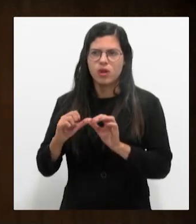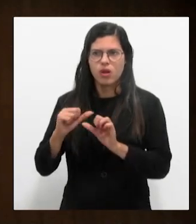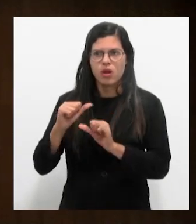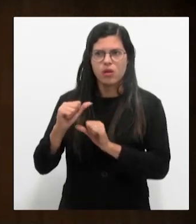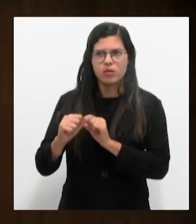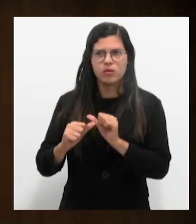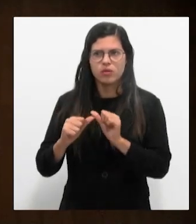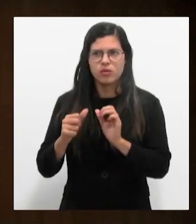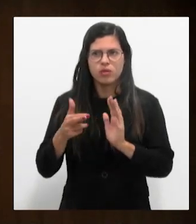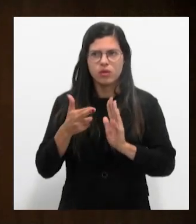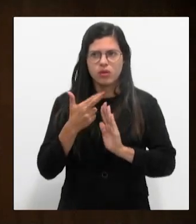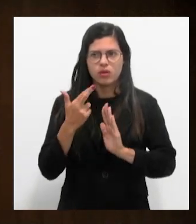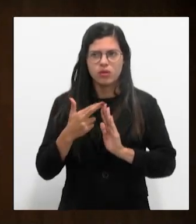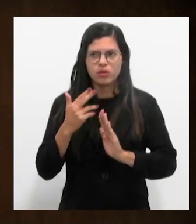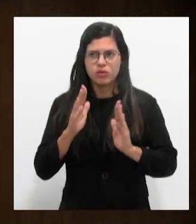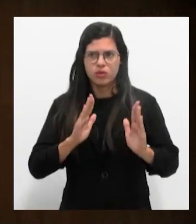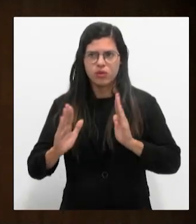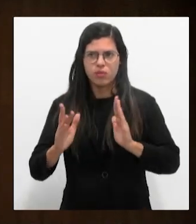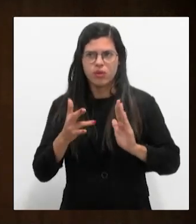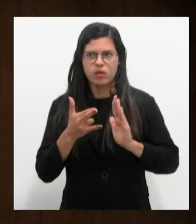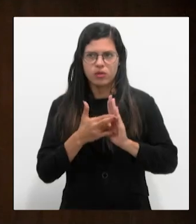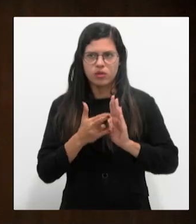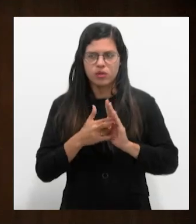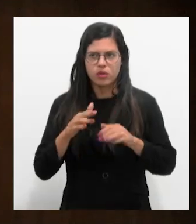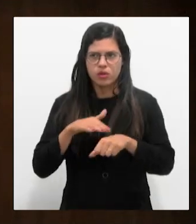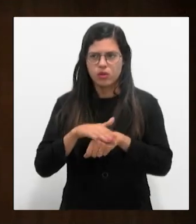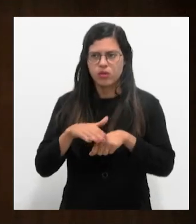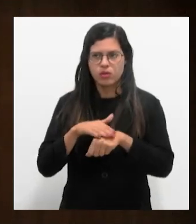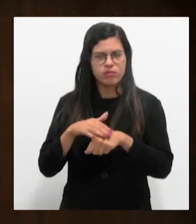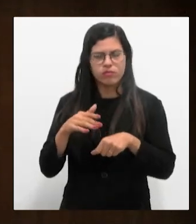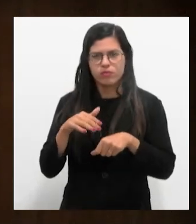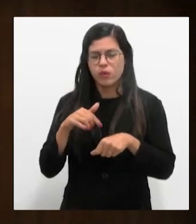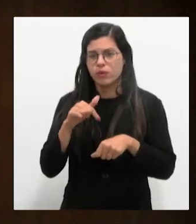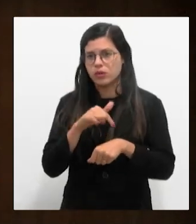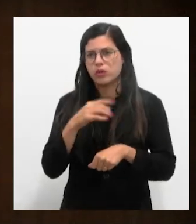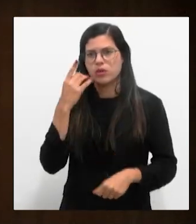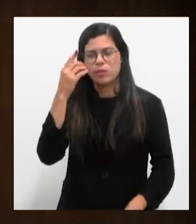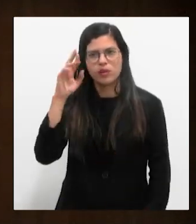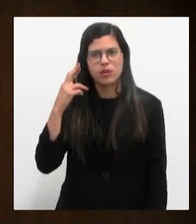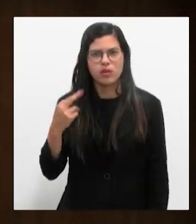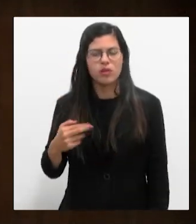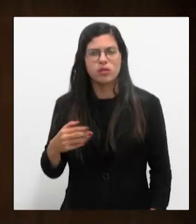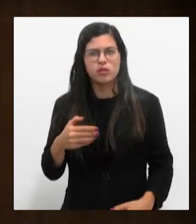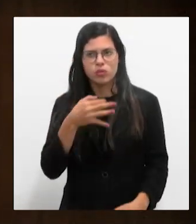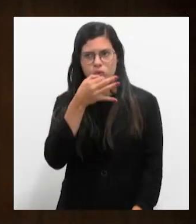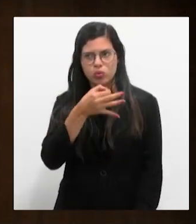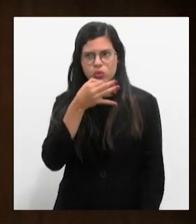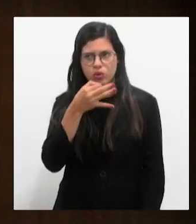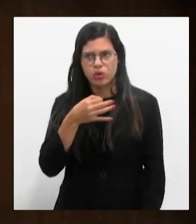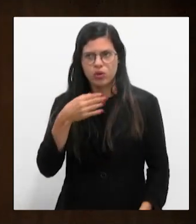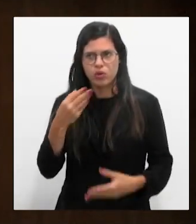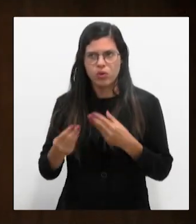regimental, que não aconteceu. Em conversa com a deputada Renata, eu fiz a sugestão de que, como está o projeto ainda em segunda